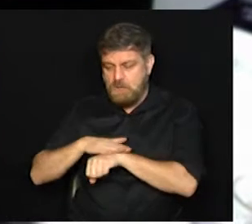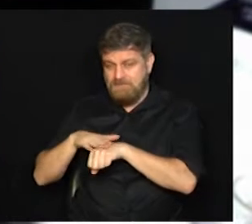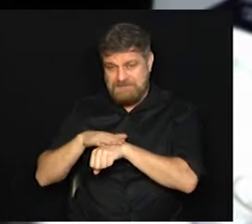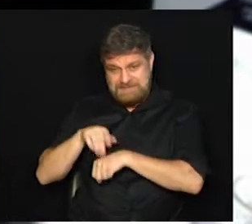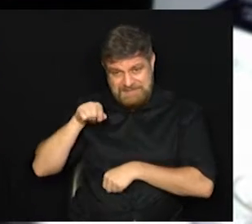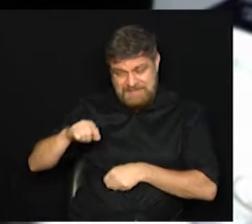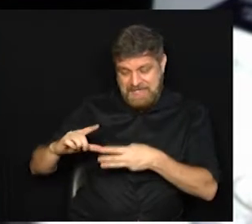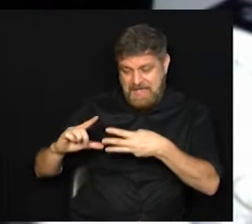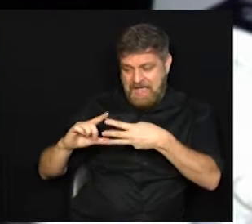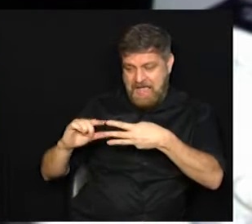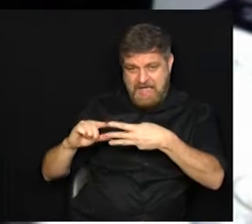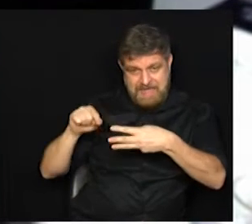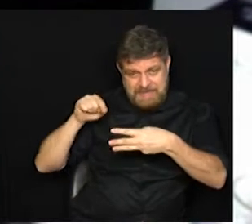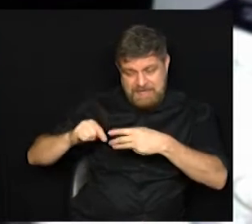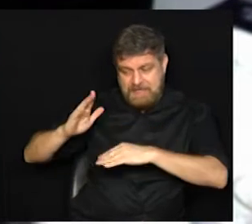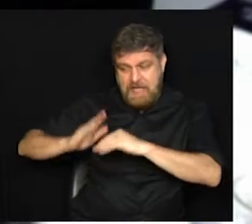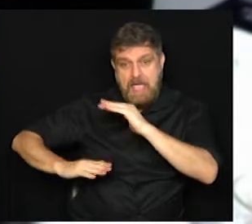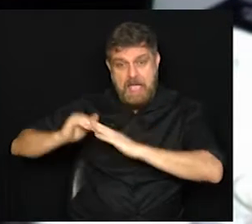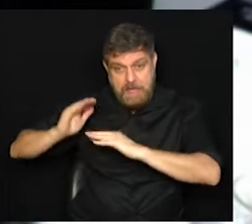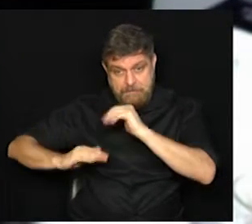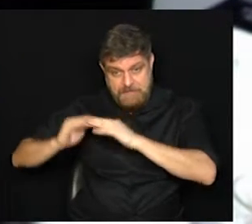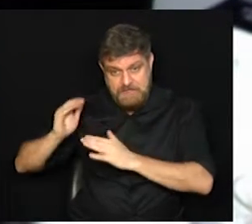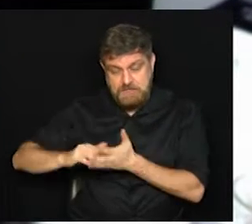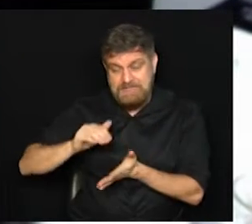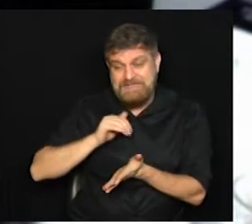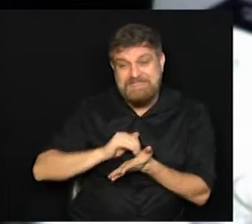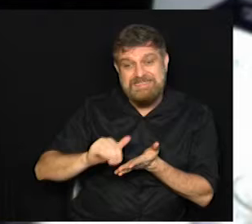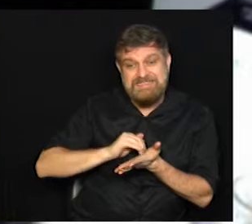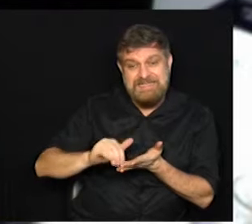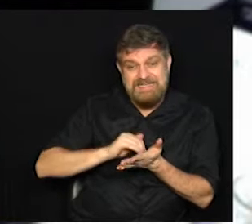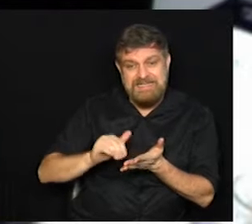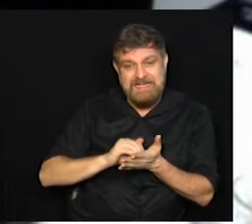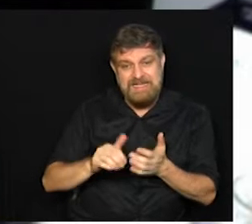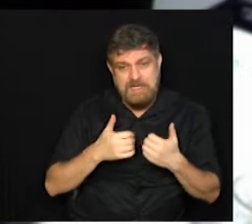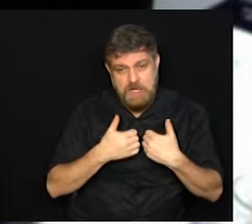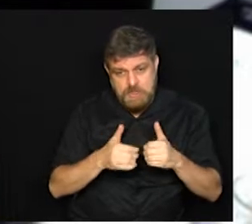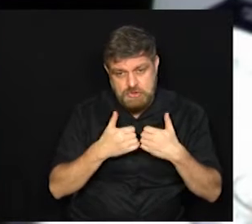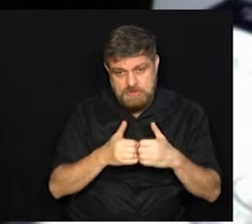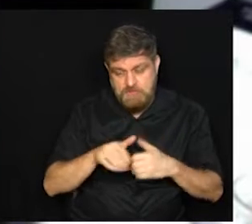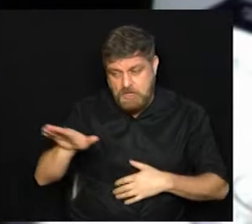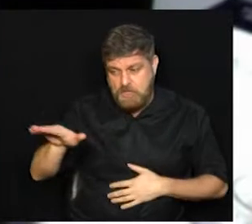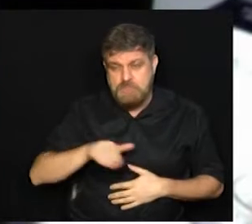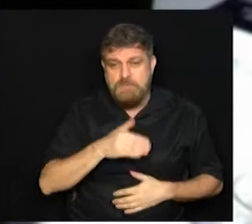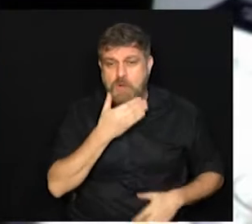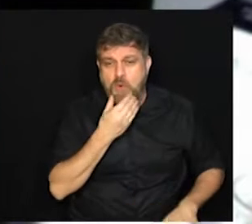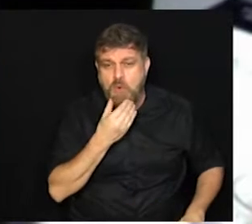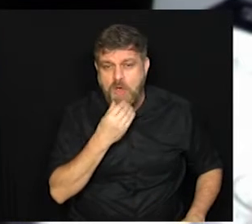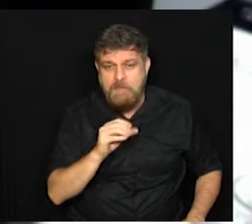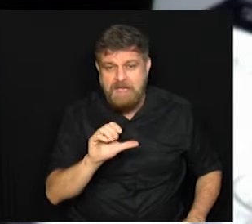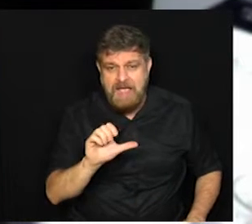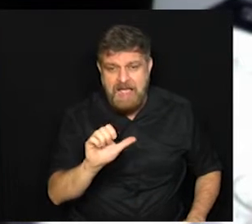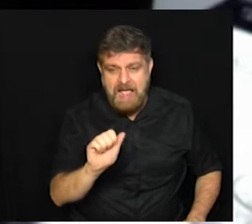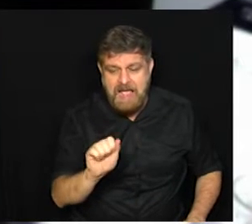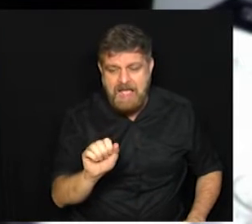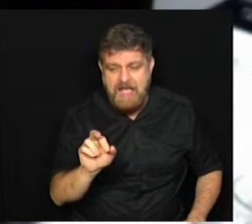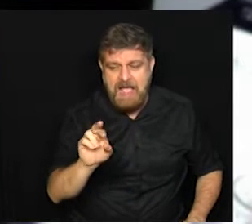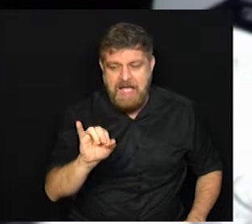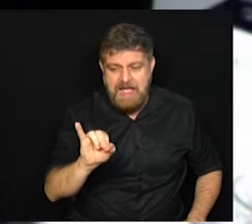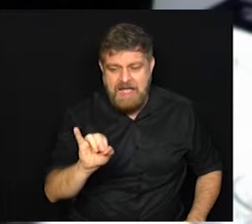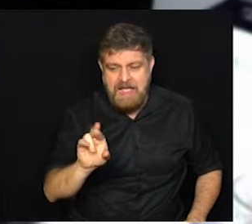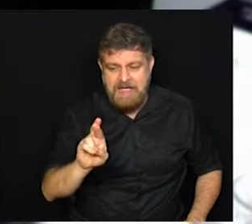é a parte operacional da Secretaria de Transportes. Eu conversei com o Ayrton, né, há um tempo atrás sobre